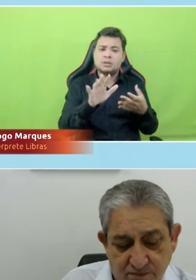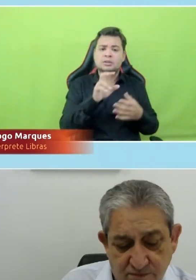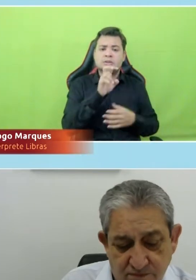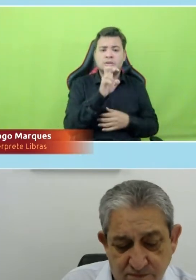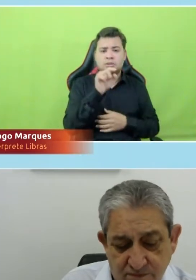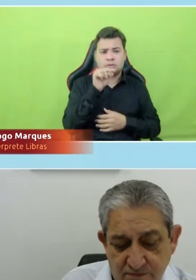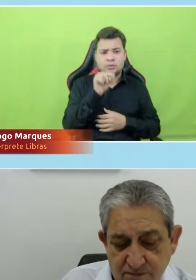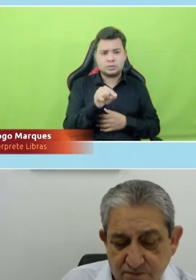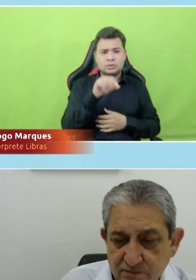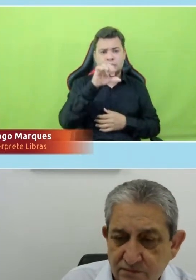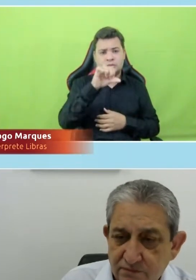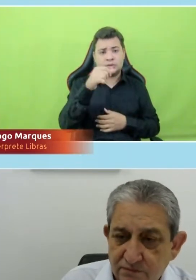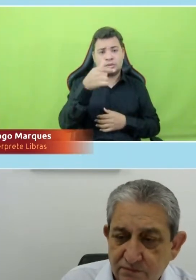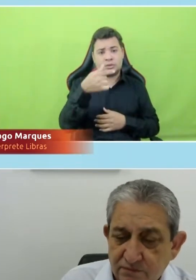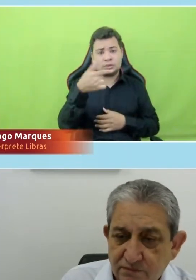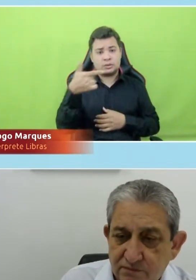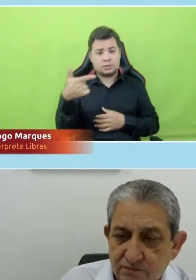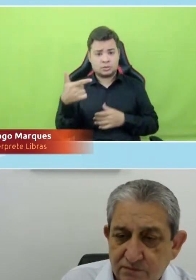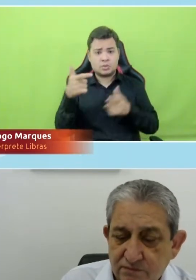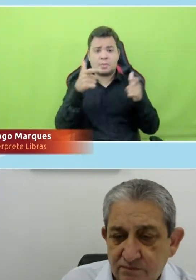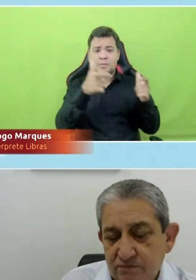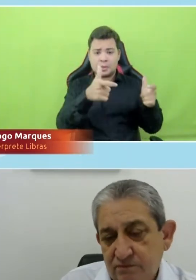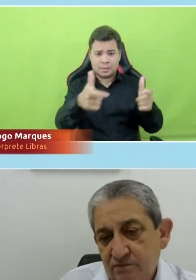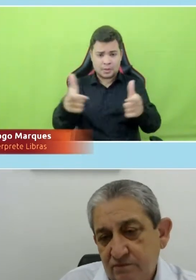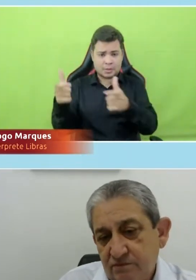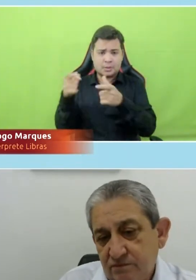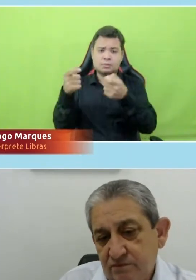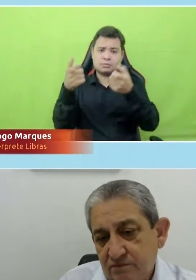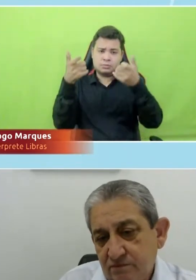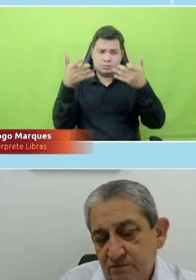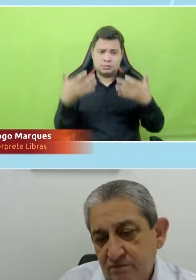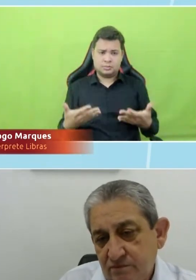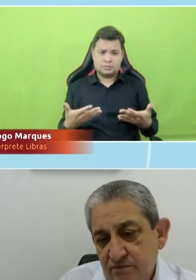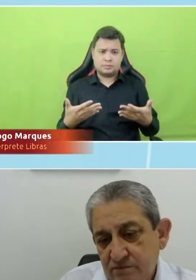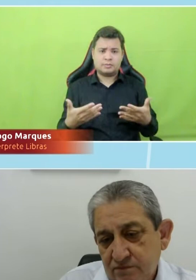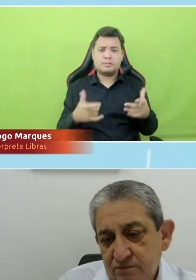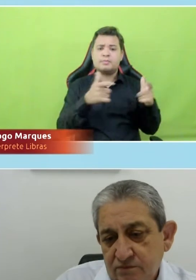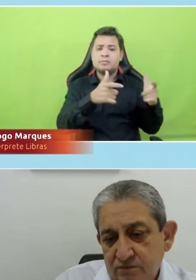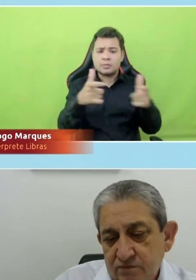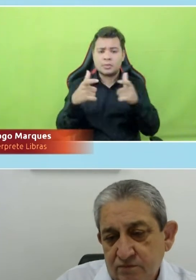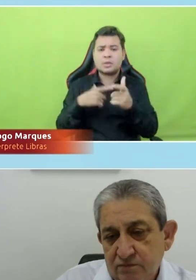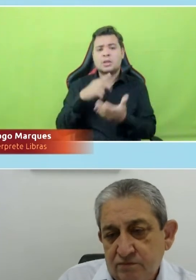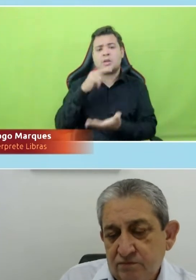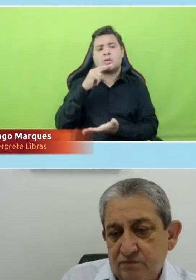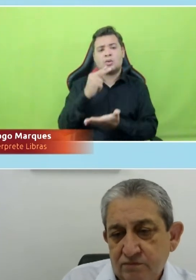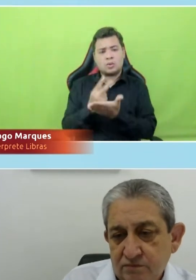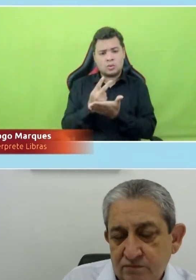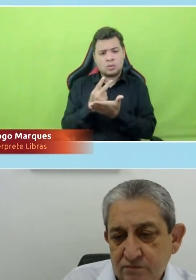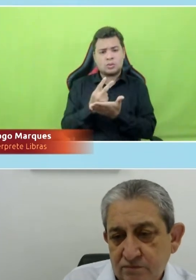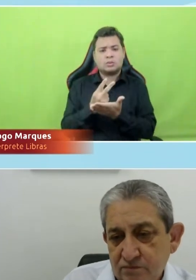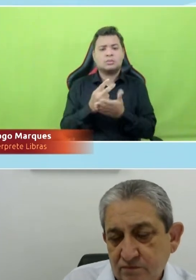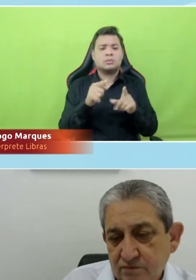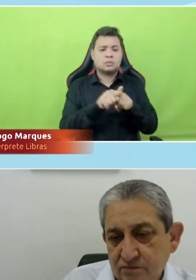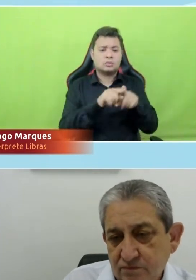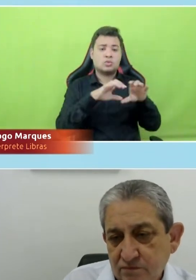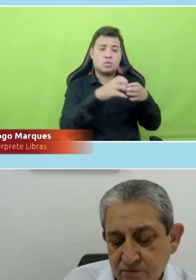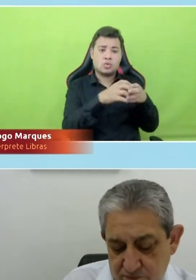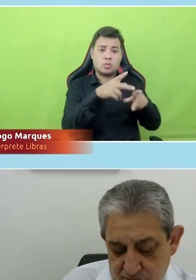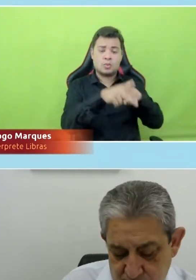5.972 localidades, como disse o Daniel, né? Territórios já reconhecidos, grupos populacionais que ainda não